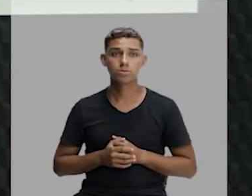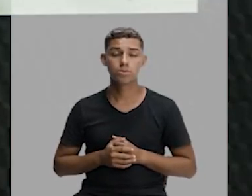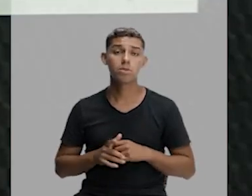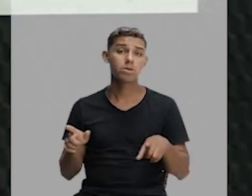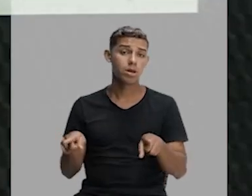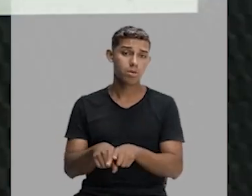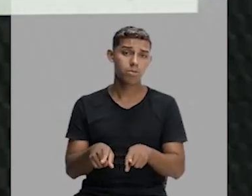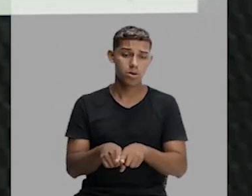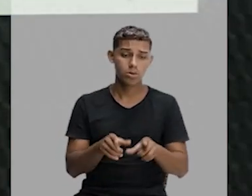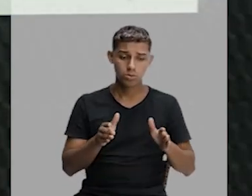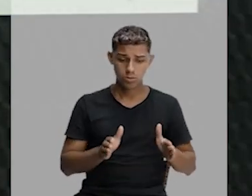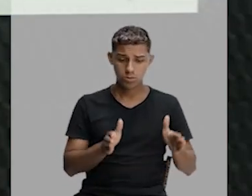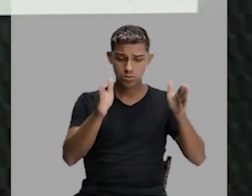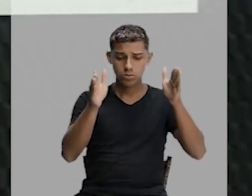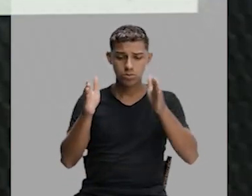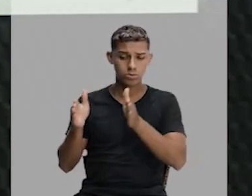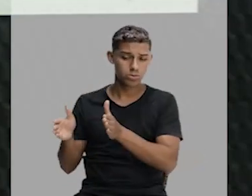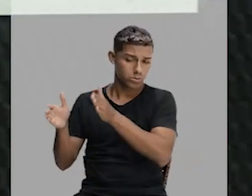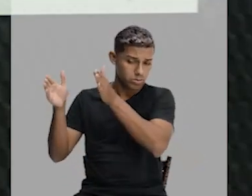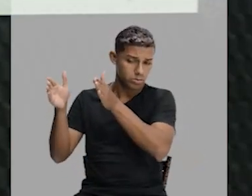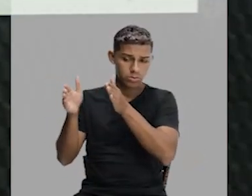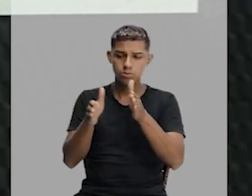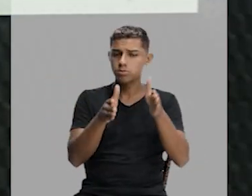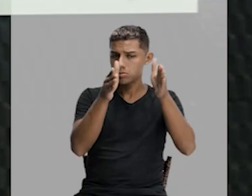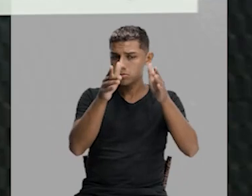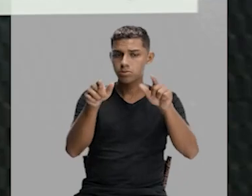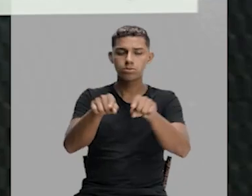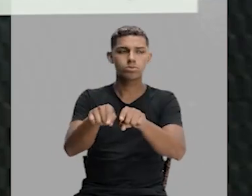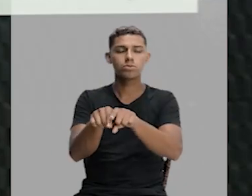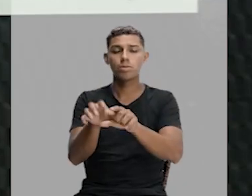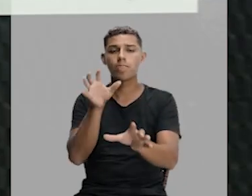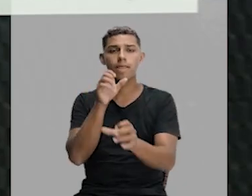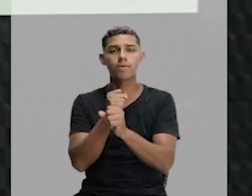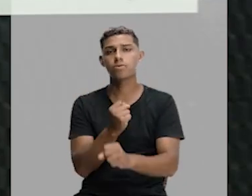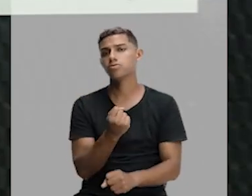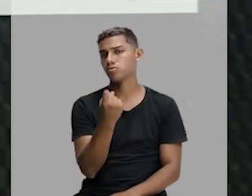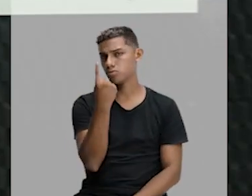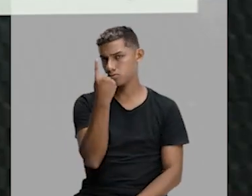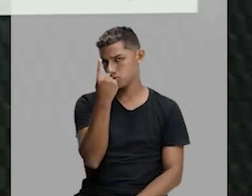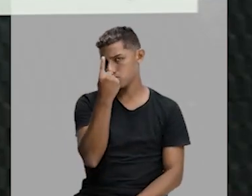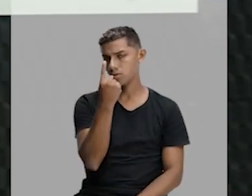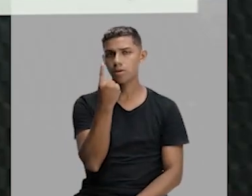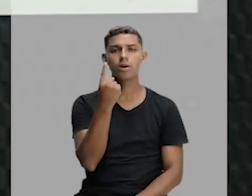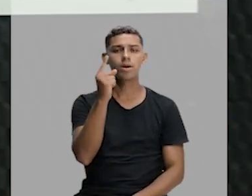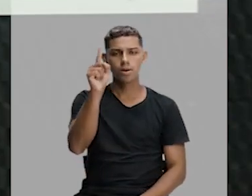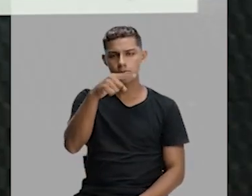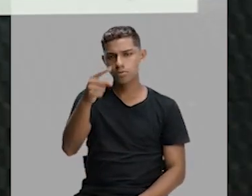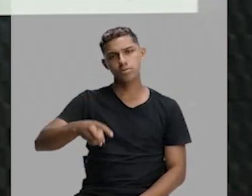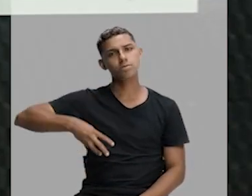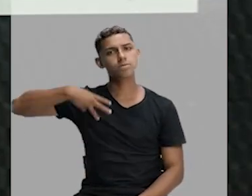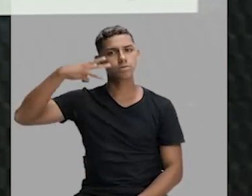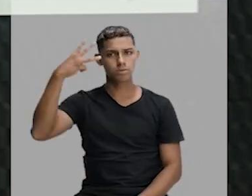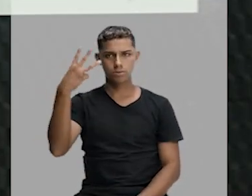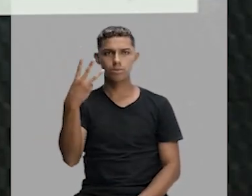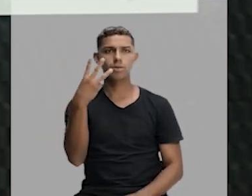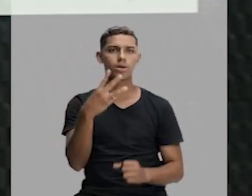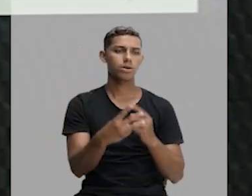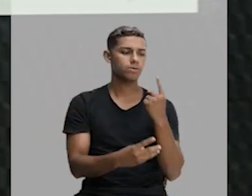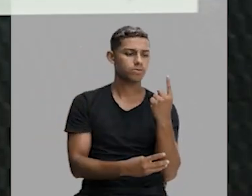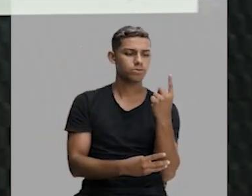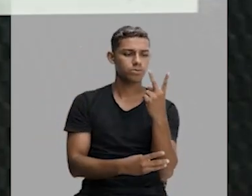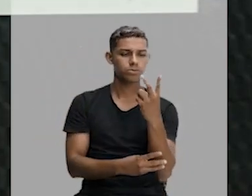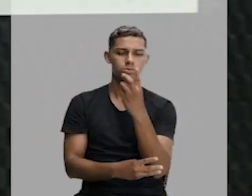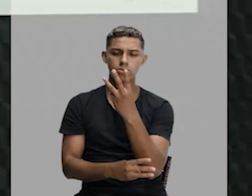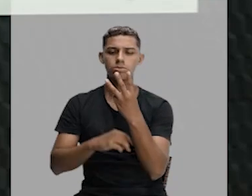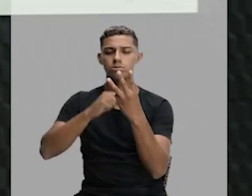faces laterais, que são quadriláteros, você calcula apenas uma vez, tá? E multiplica por quantas faces laterais